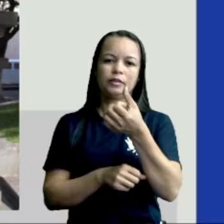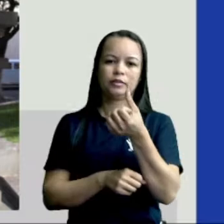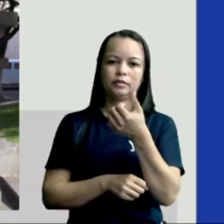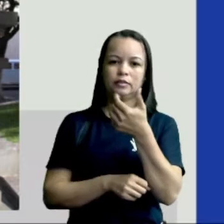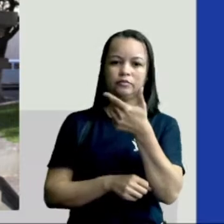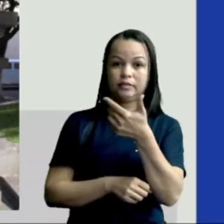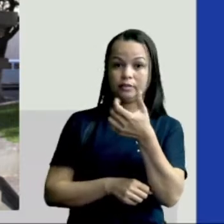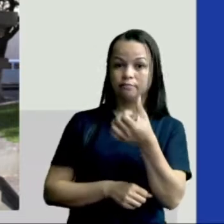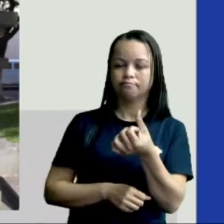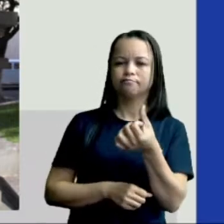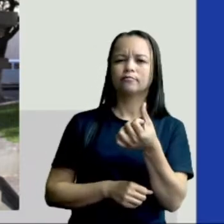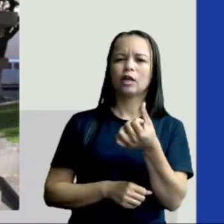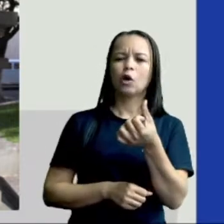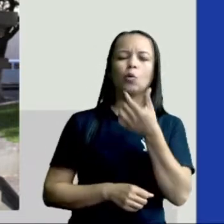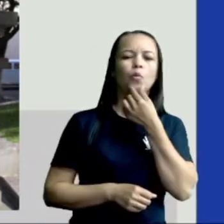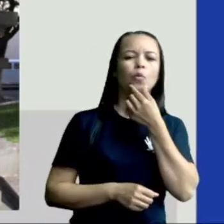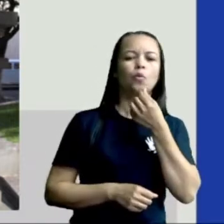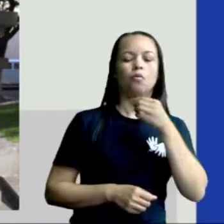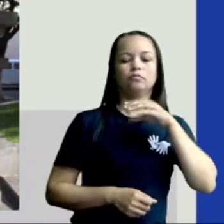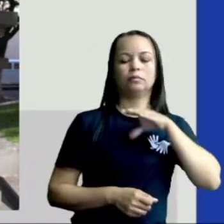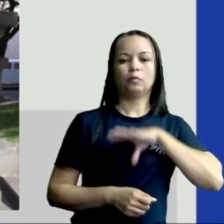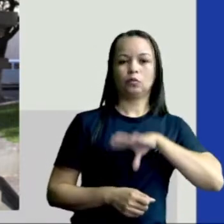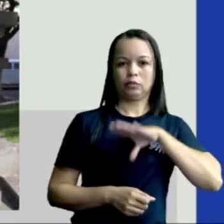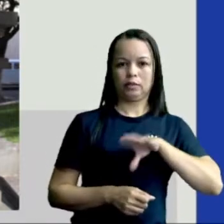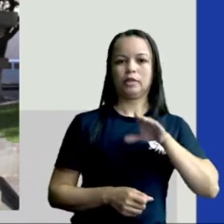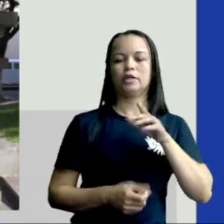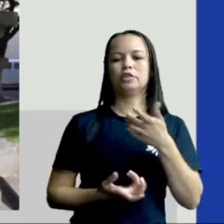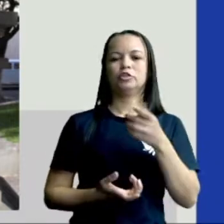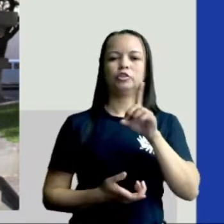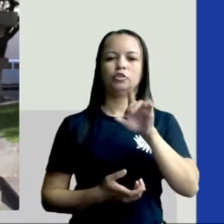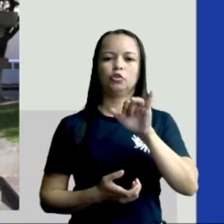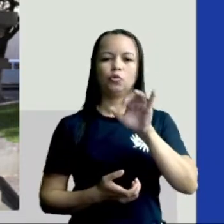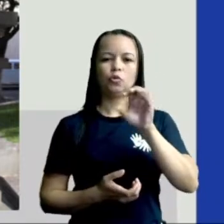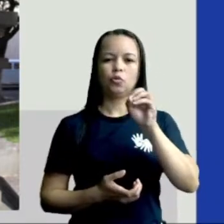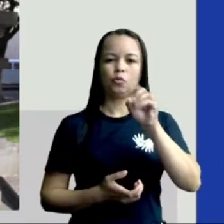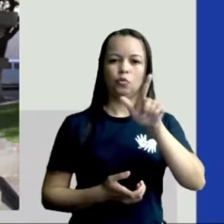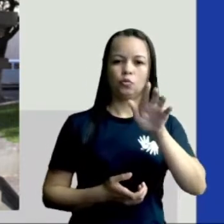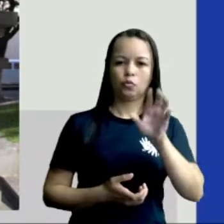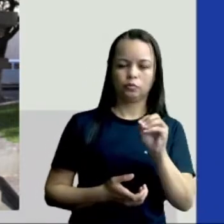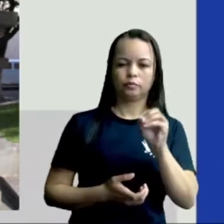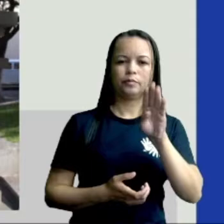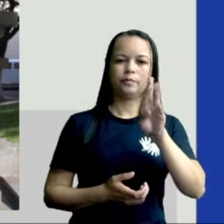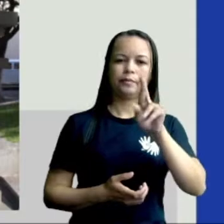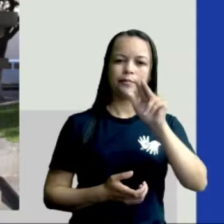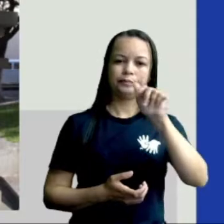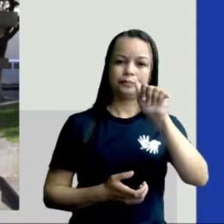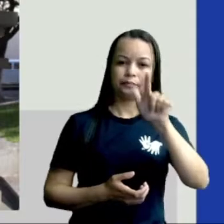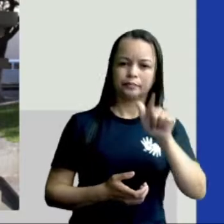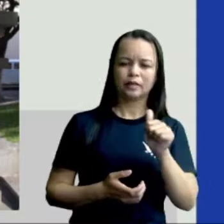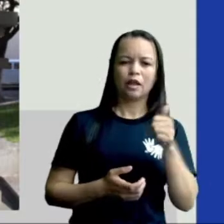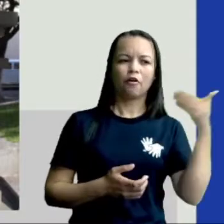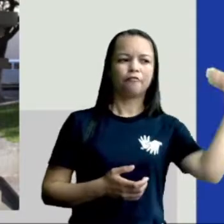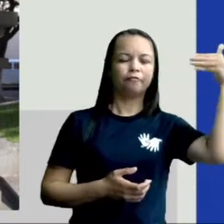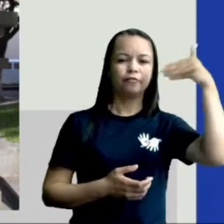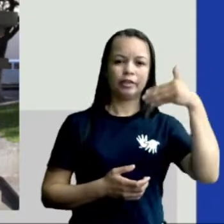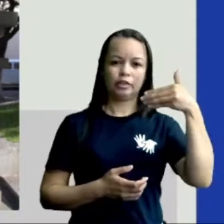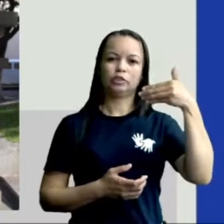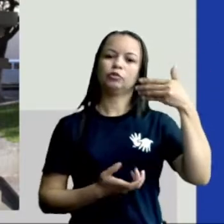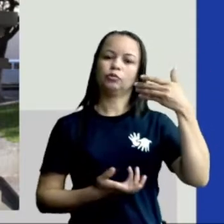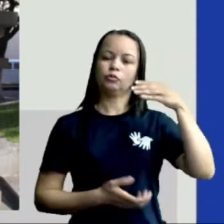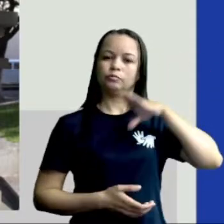1626, o português Antônio Diogo de Braga, vindo da ilha de Santo Antão do Cabo Verde, em